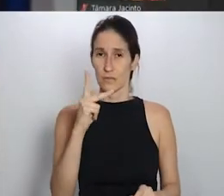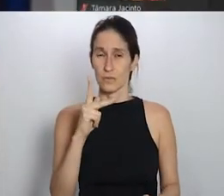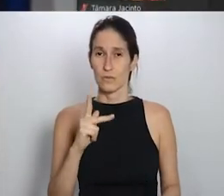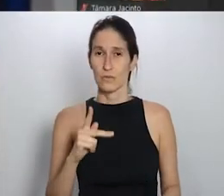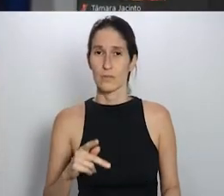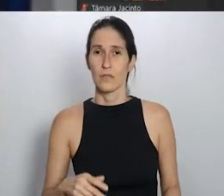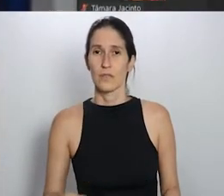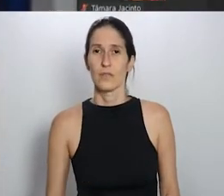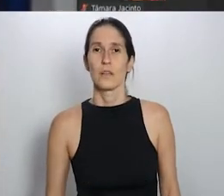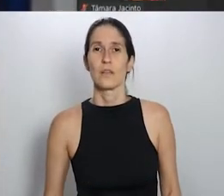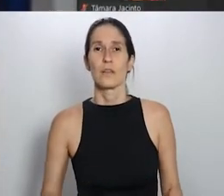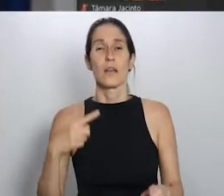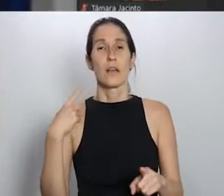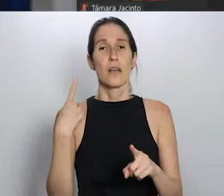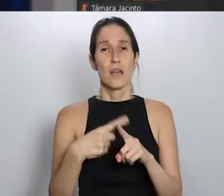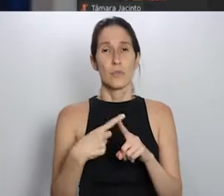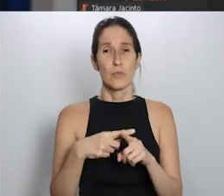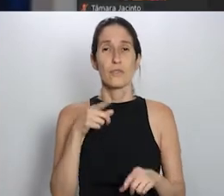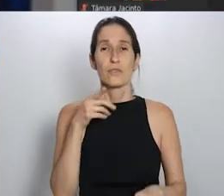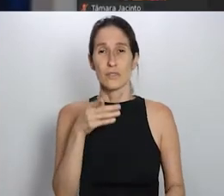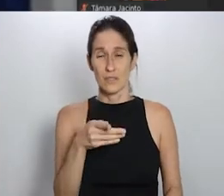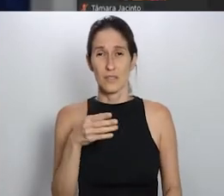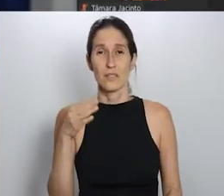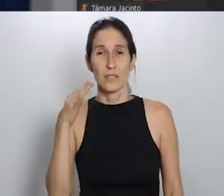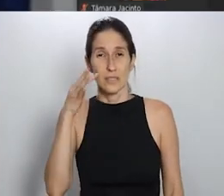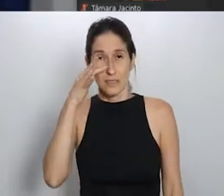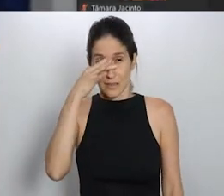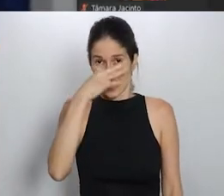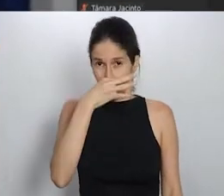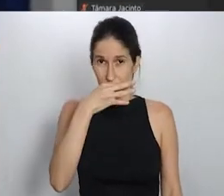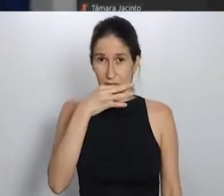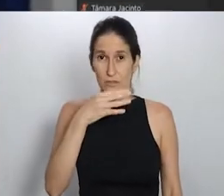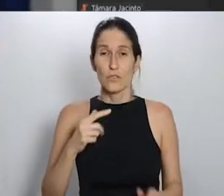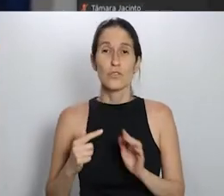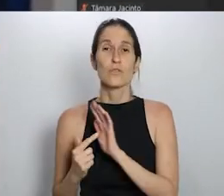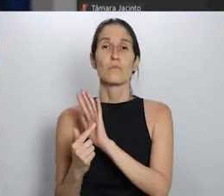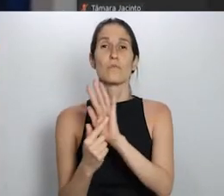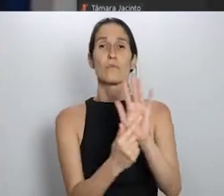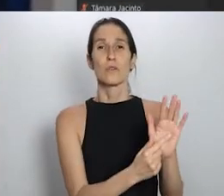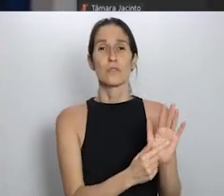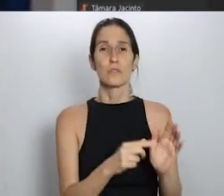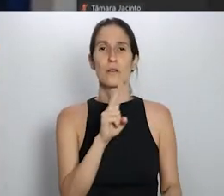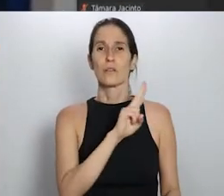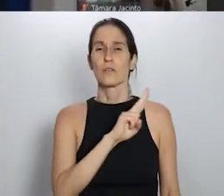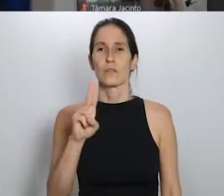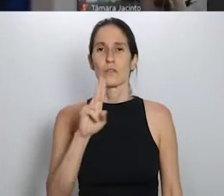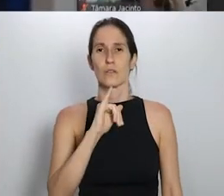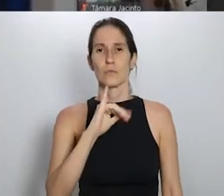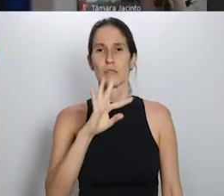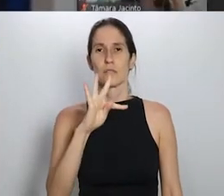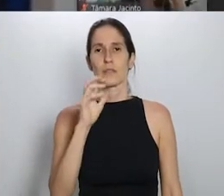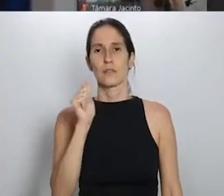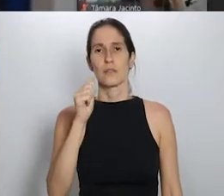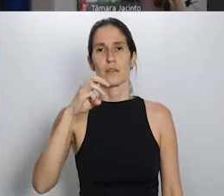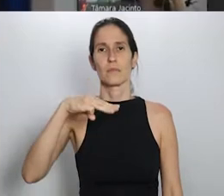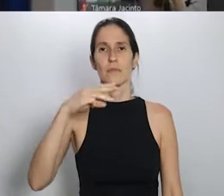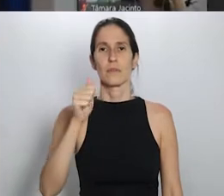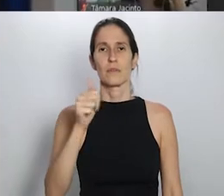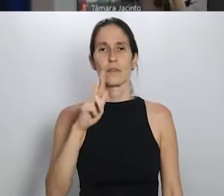dizer assim, potências, é que você faz questão e fez questão, e você deu tanto nome a Itamaracá,